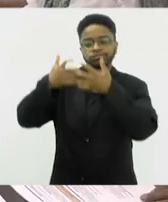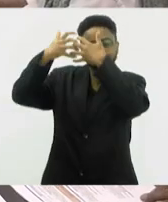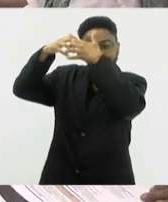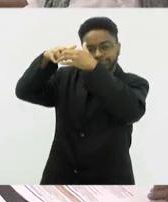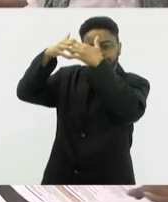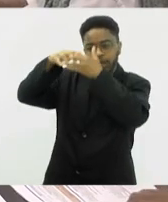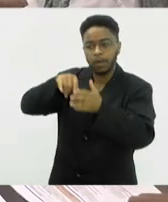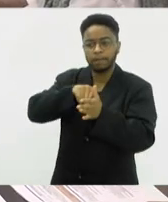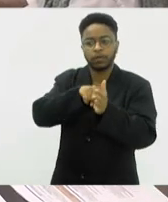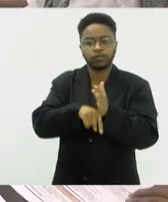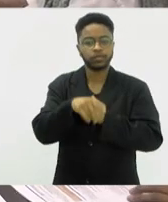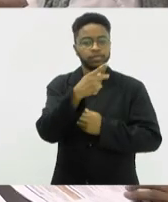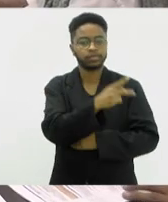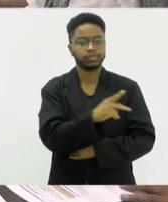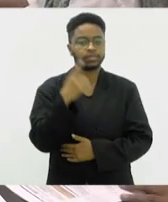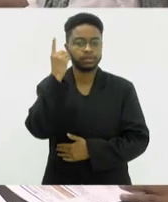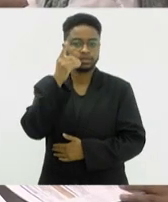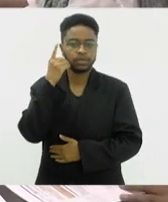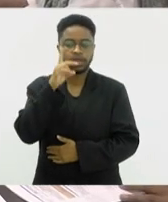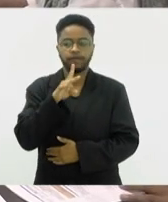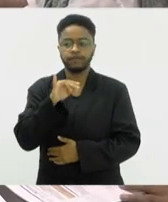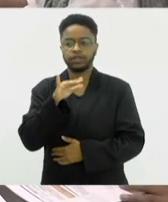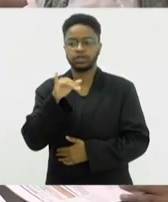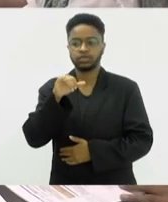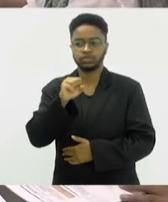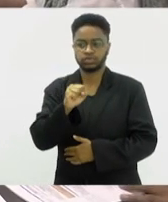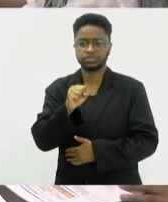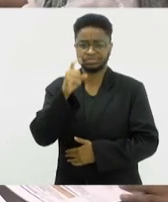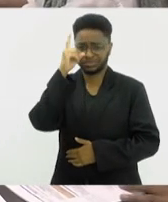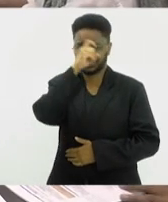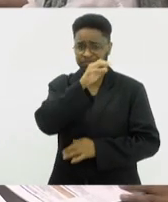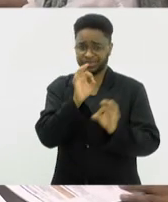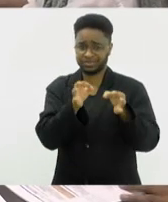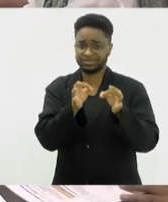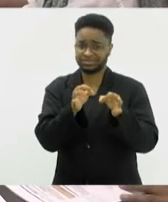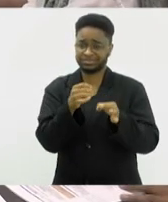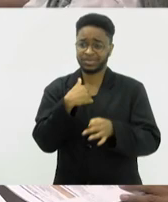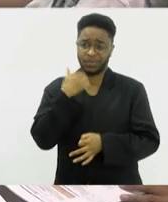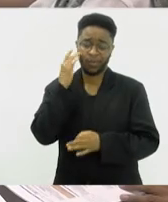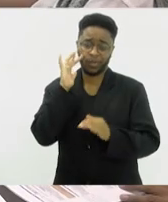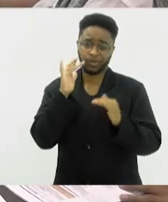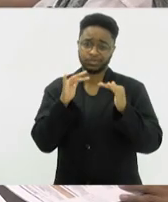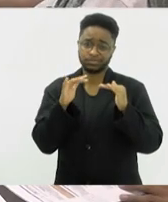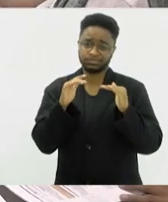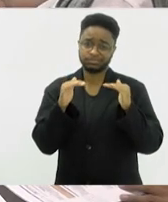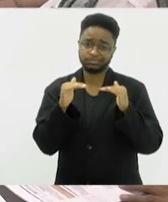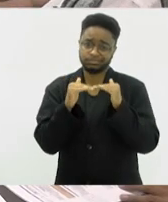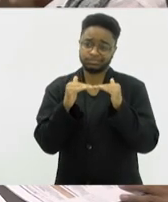Vinícius Cozolino. Está difícil, né, Vinícius? Eu também acho difícil.